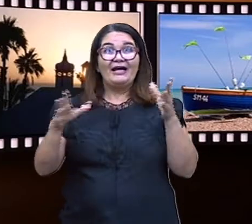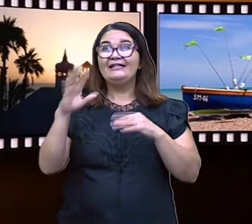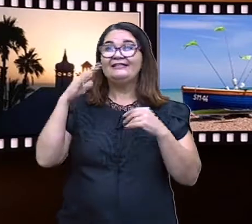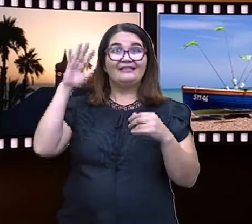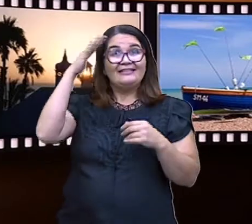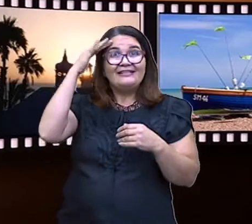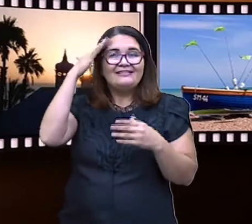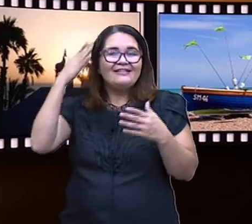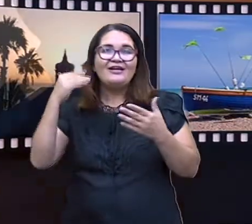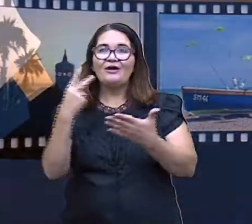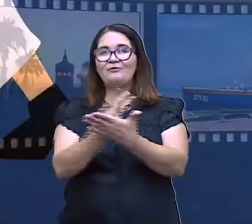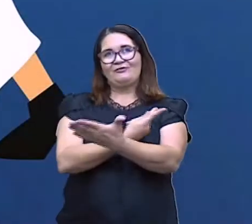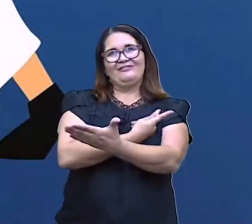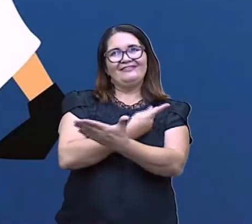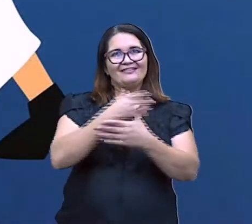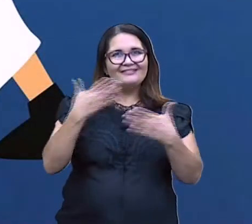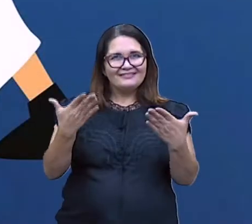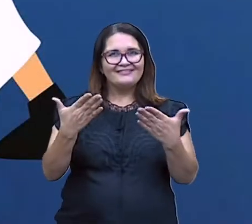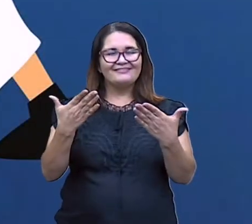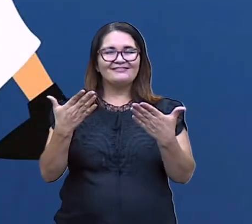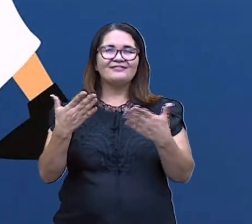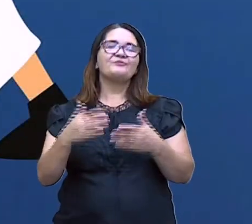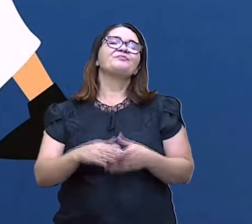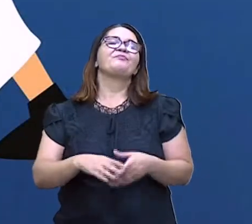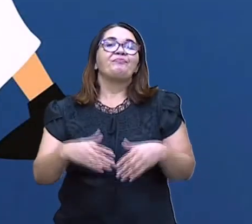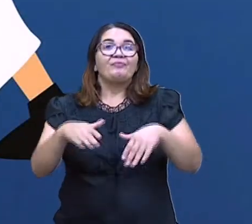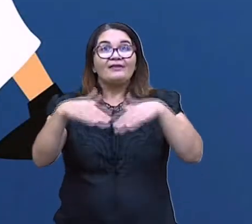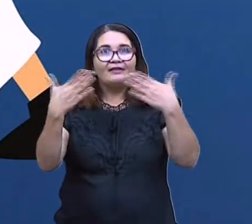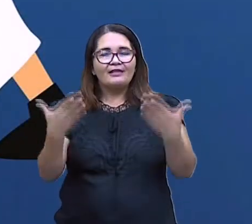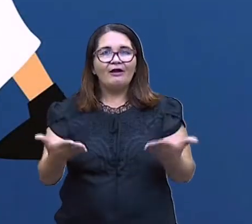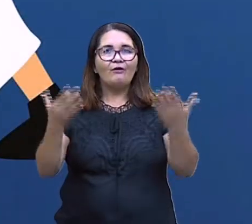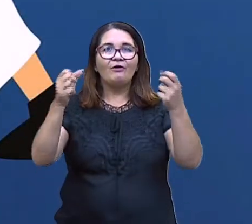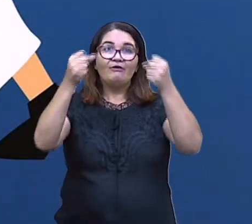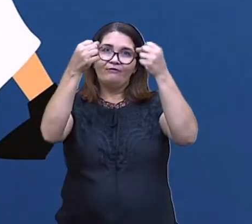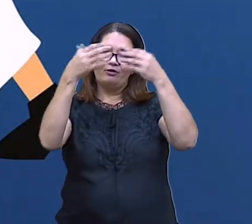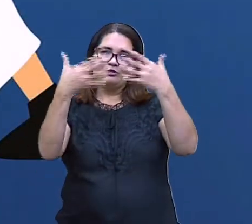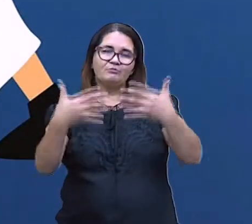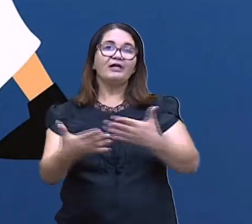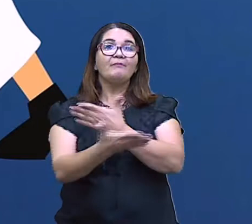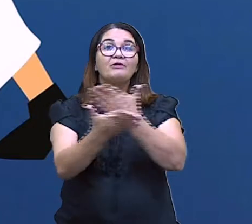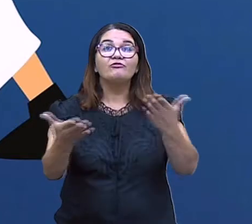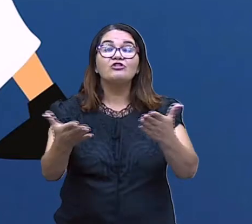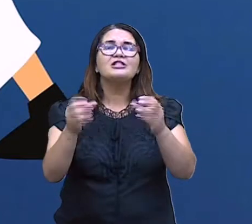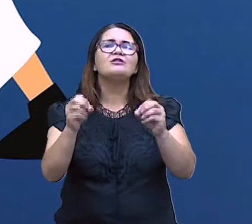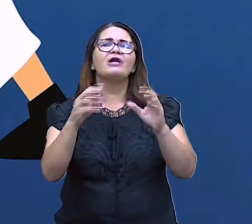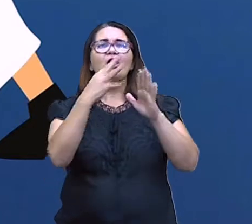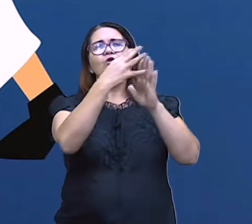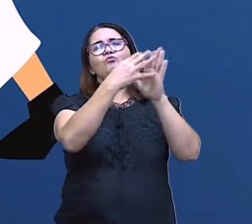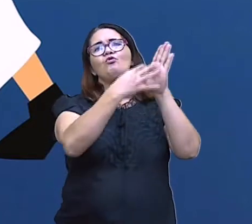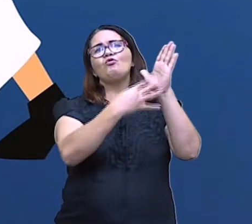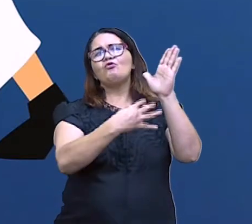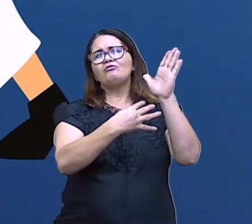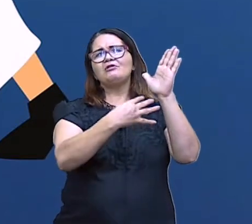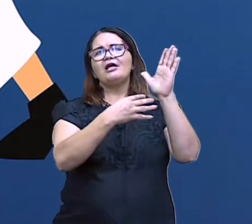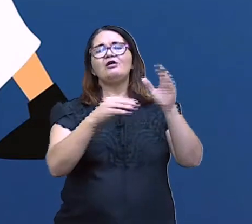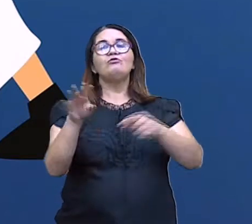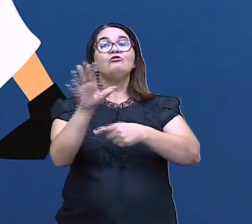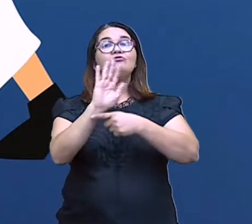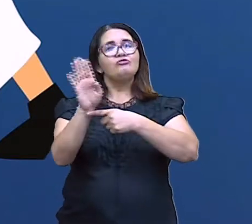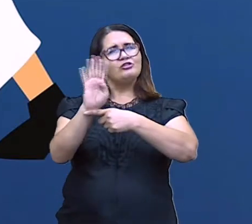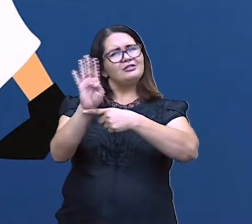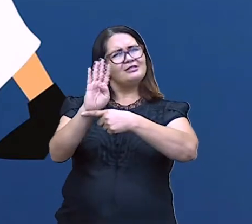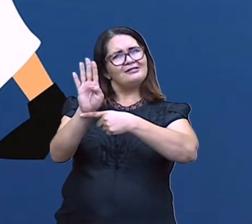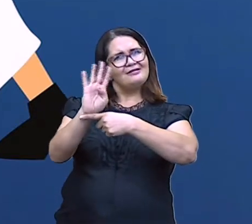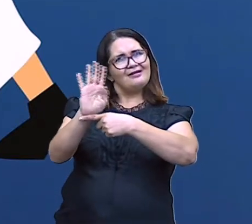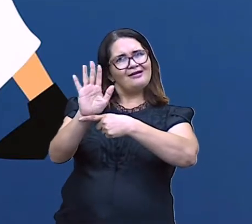Já mataram? Isso mesmo. Vamos falar de roteiro de cinema. É um assunto muito